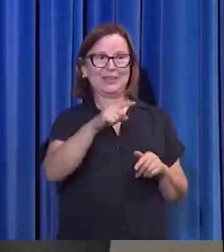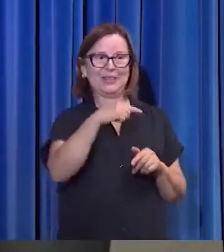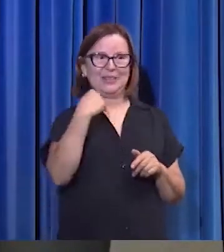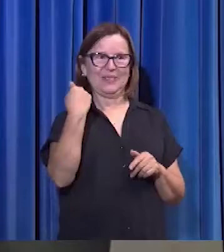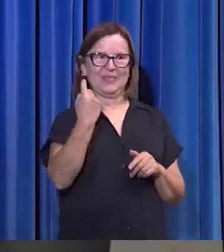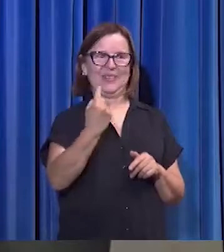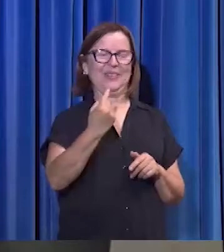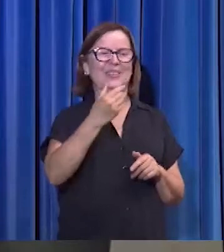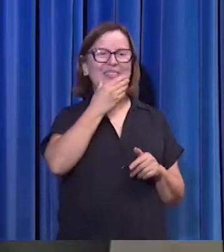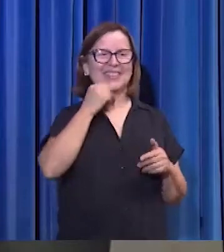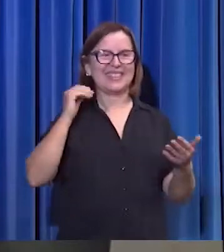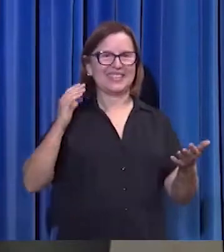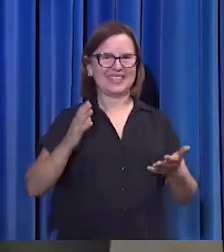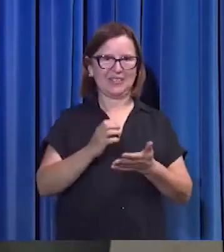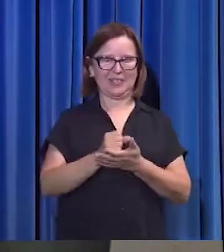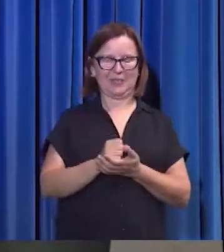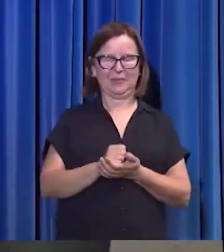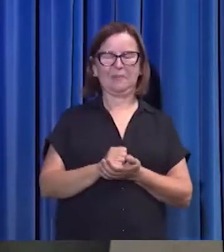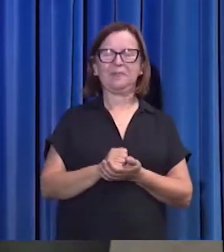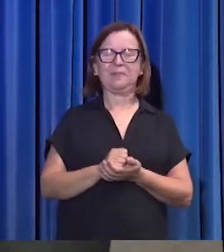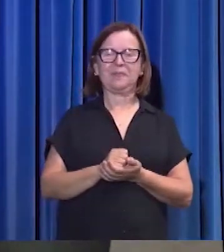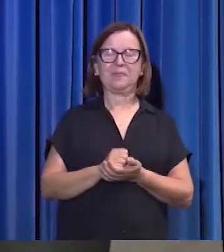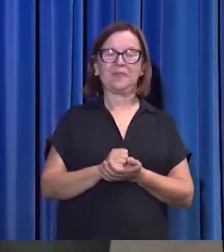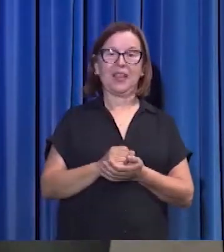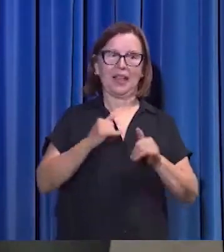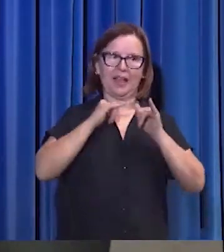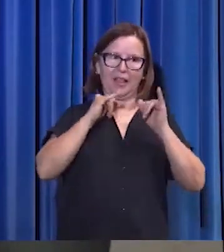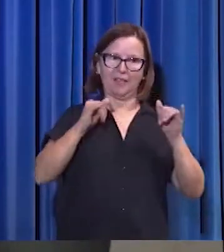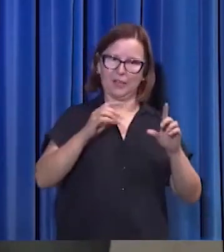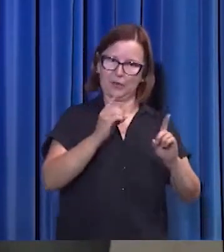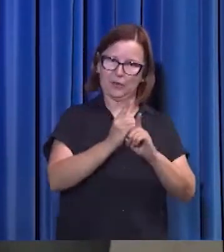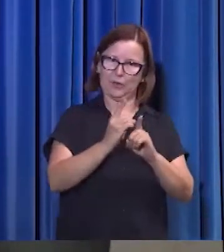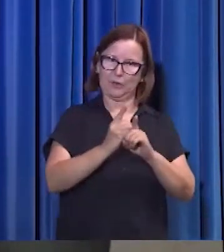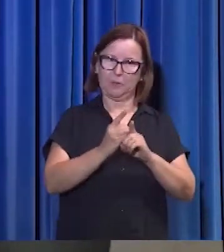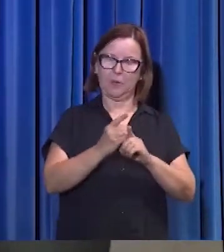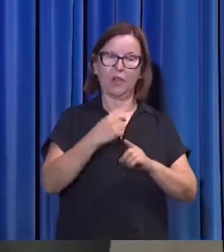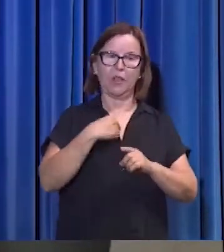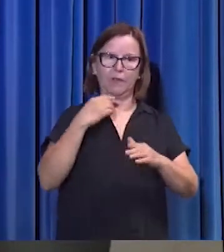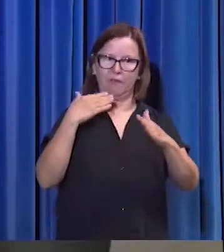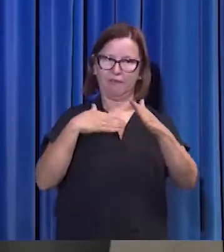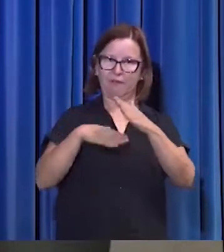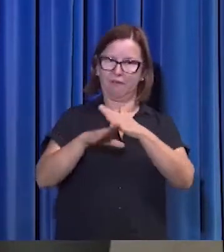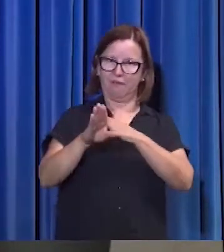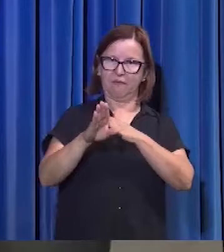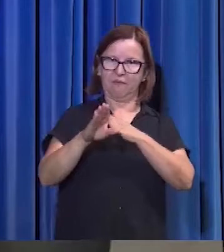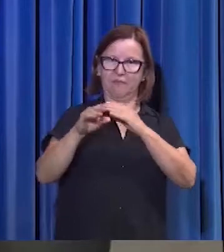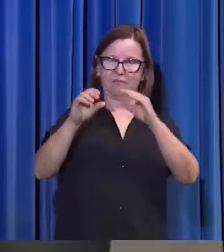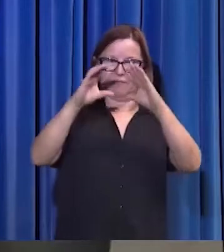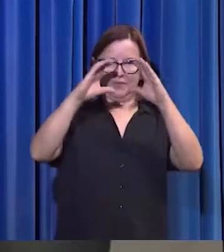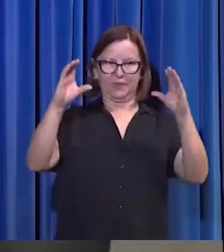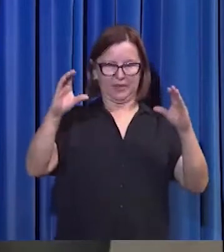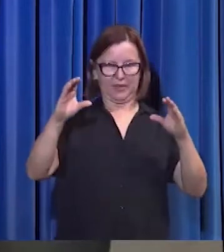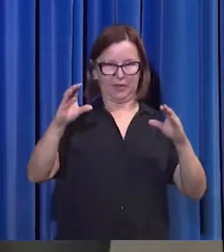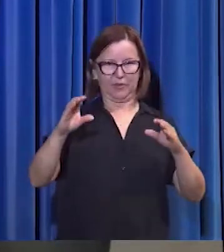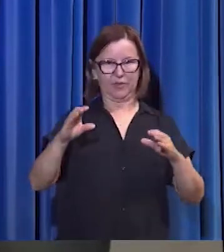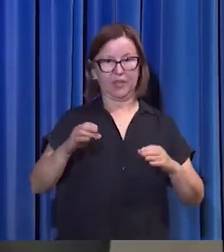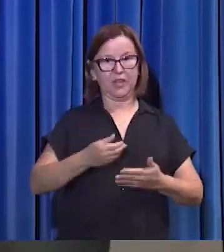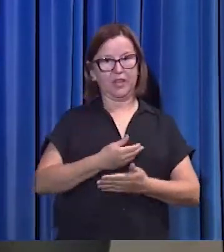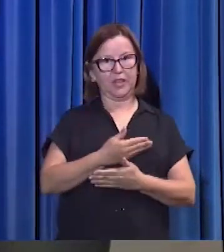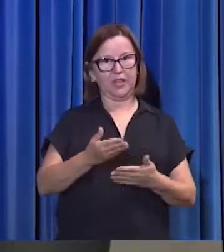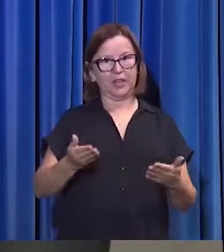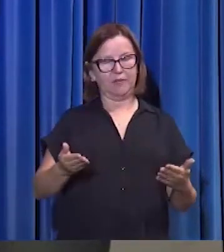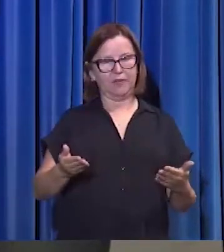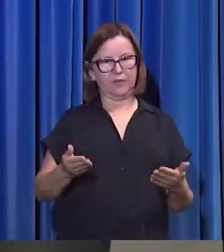Ele estava dizendo: meus discípulos, eu vou embora, o negócio vai ser trágico. Vocês não são capazes